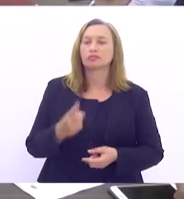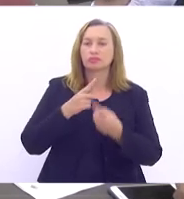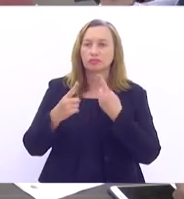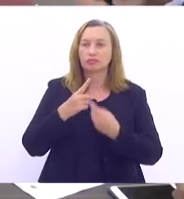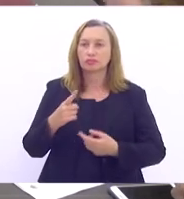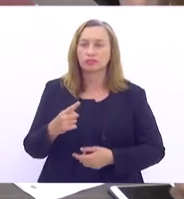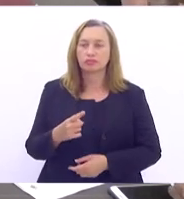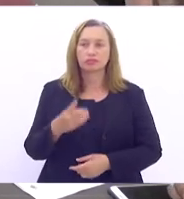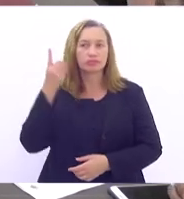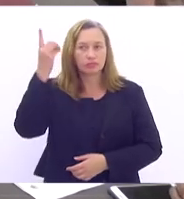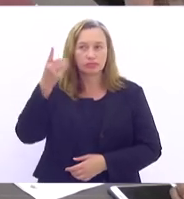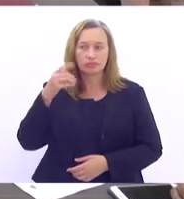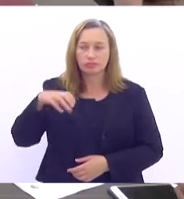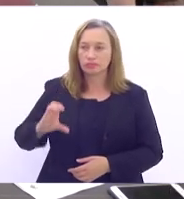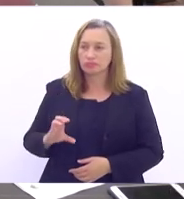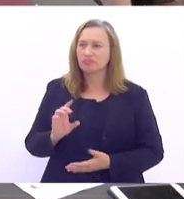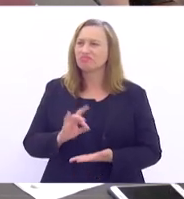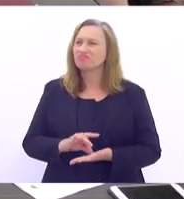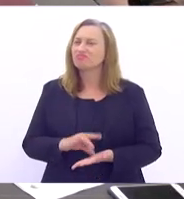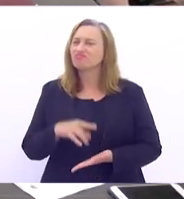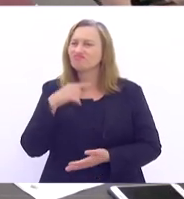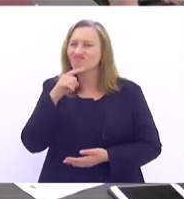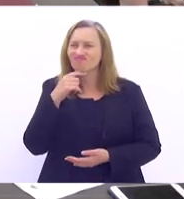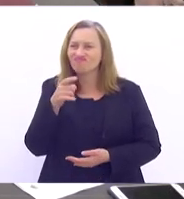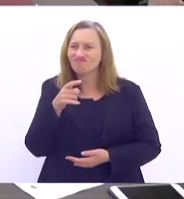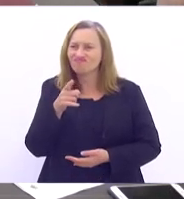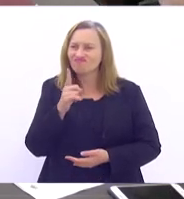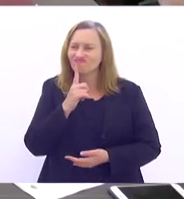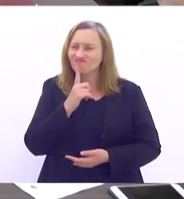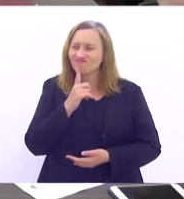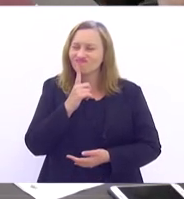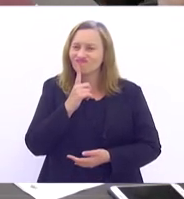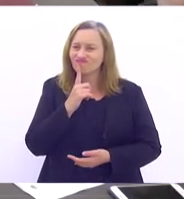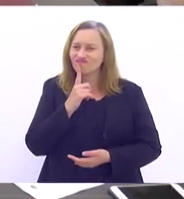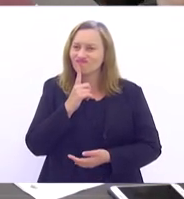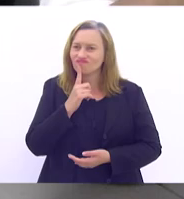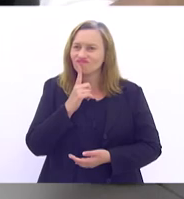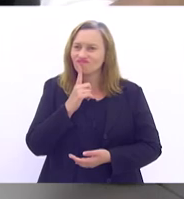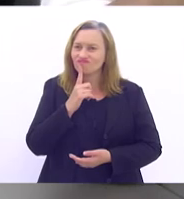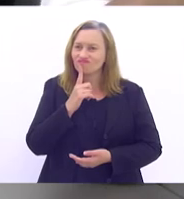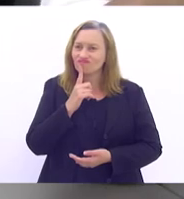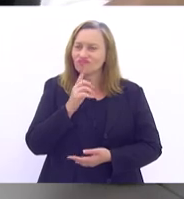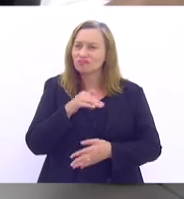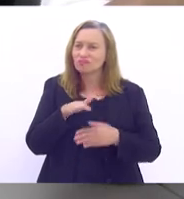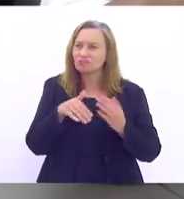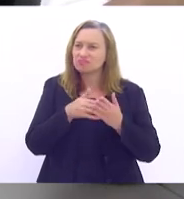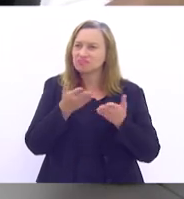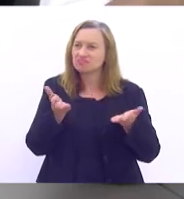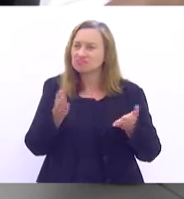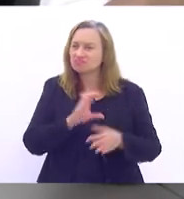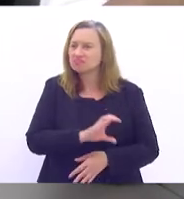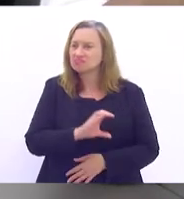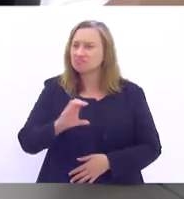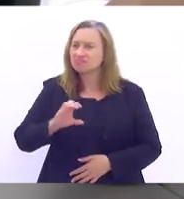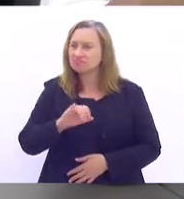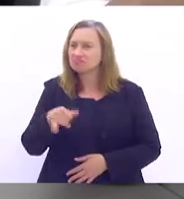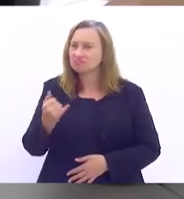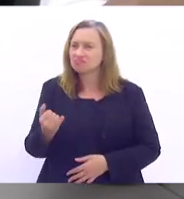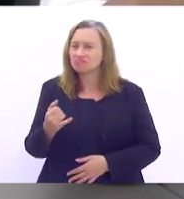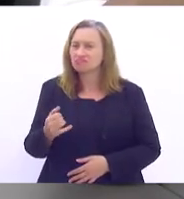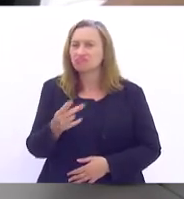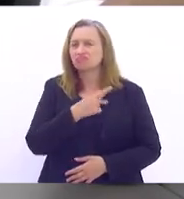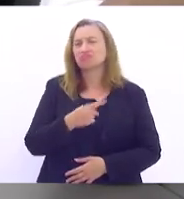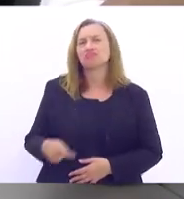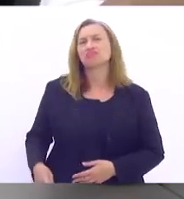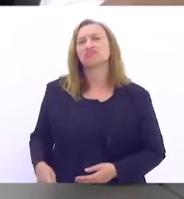Para discutir, deputado Carlos Mink. Na verdade, é uma dúvida que eu queria colocar para todos os membros da CCJ. Presidente, é o